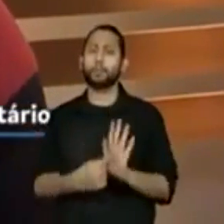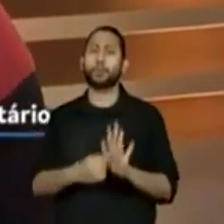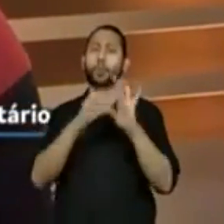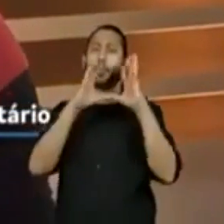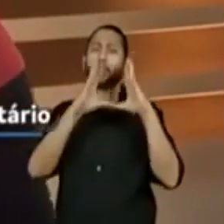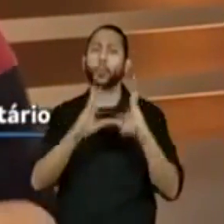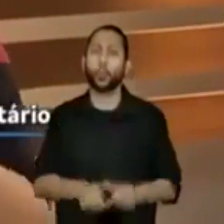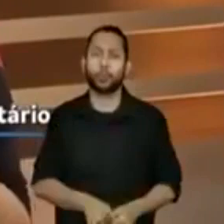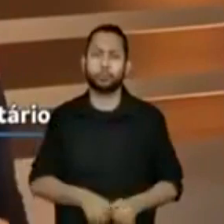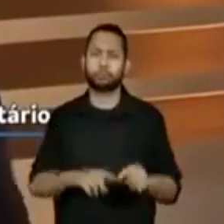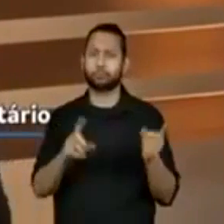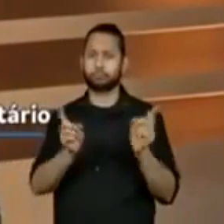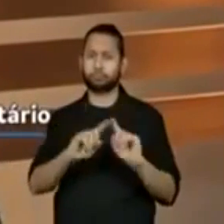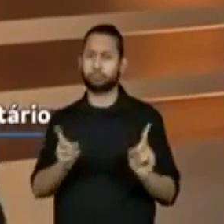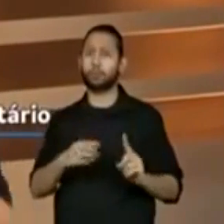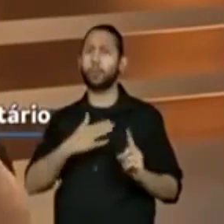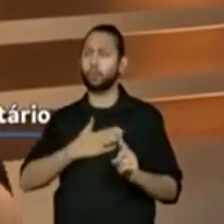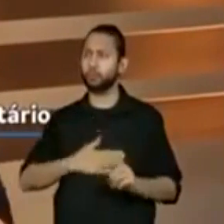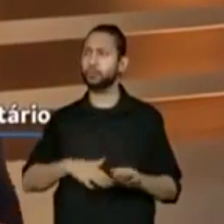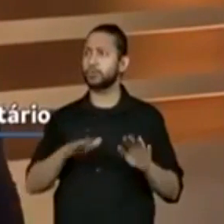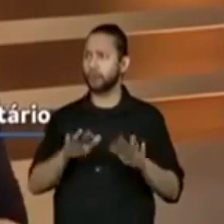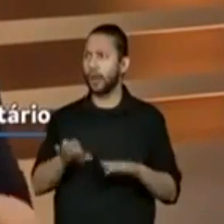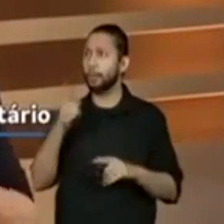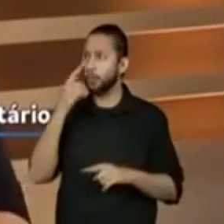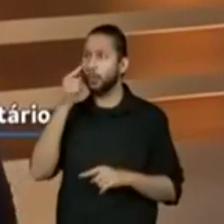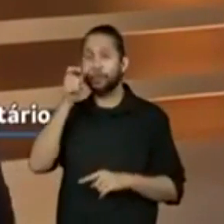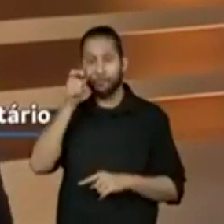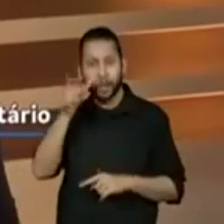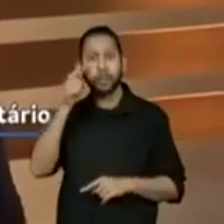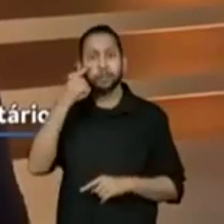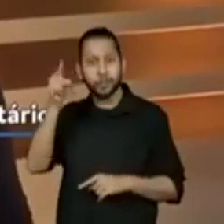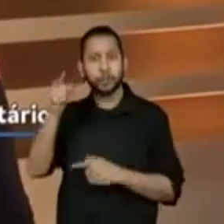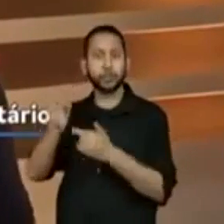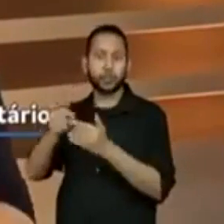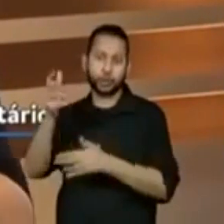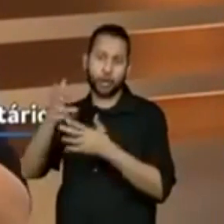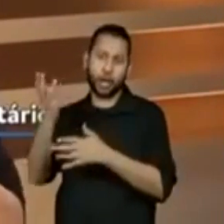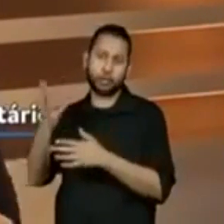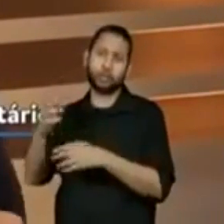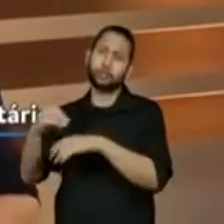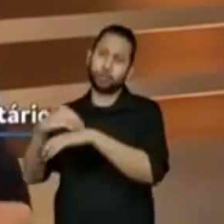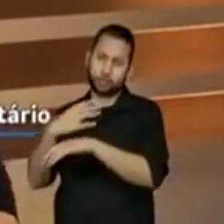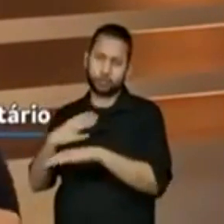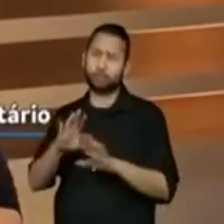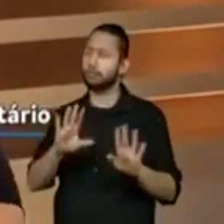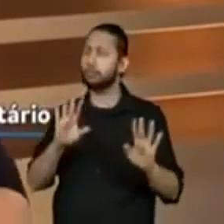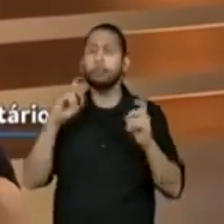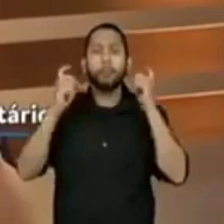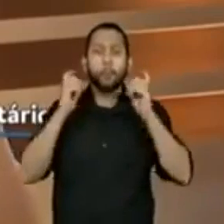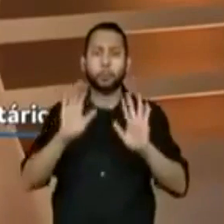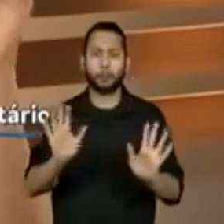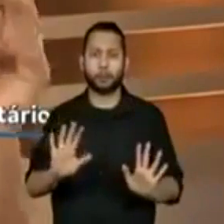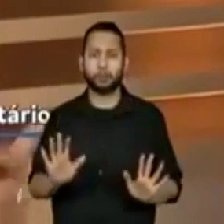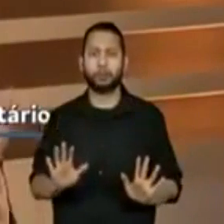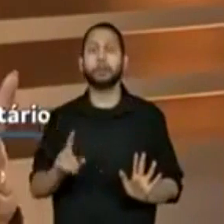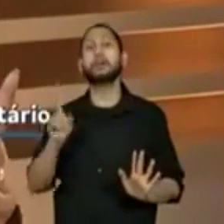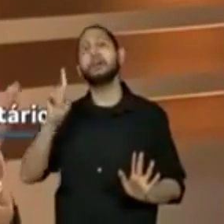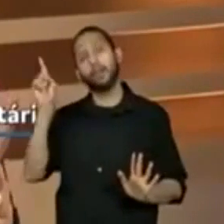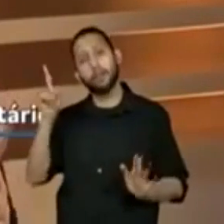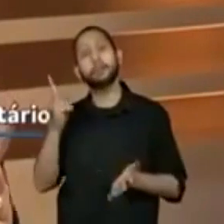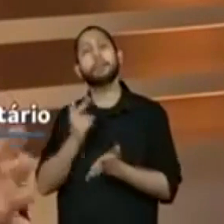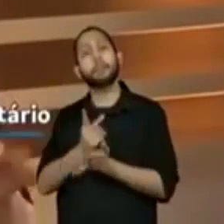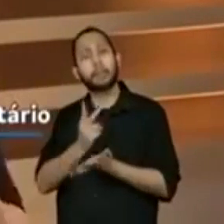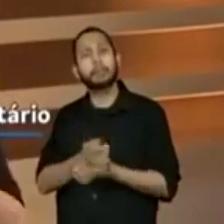os exercícios e as explicações, os exemplos, que eu tinha preparado. Mas não se preocupa. Eu vou introduzir esses